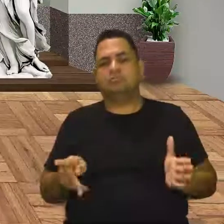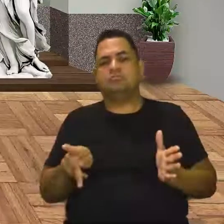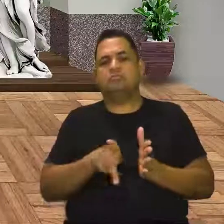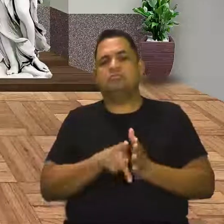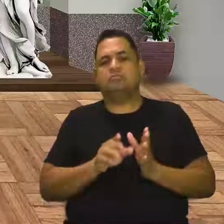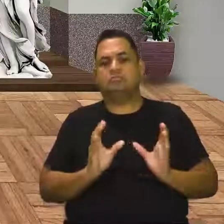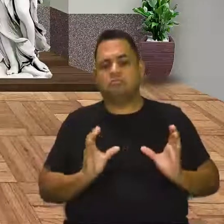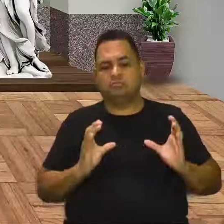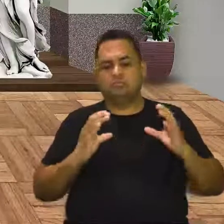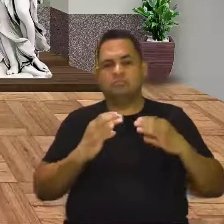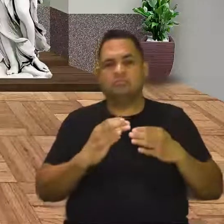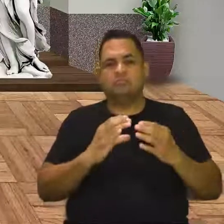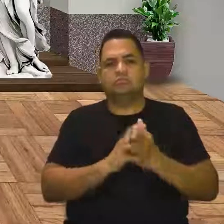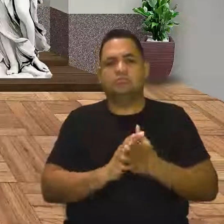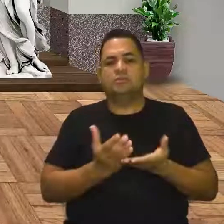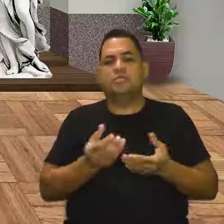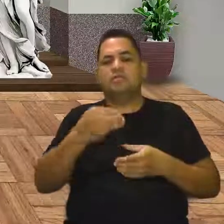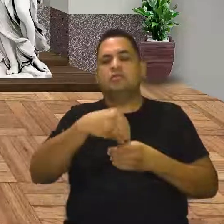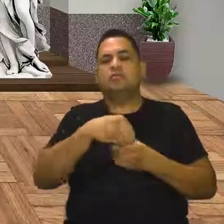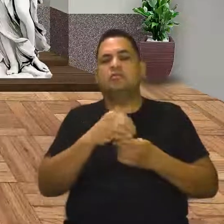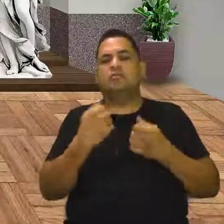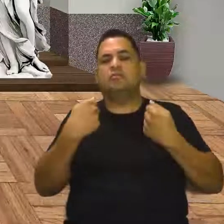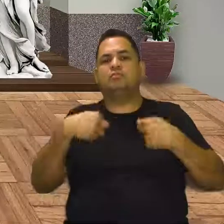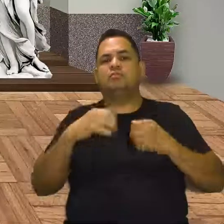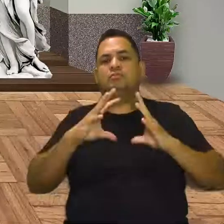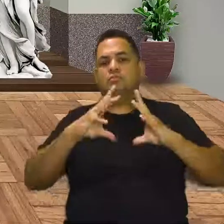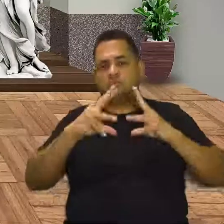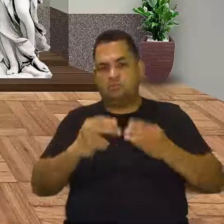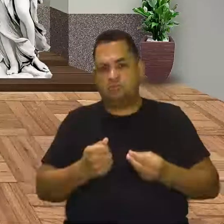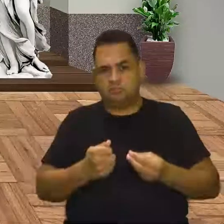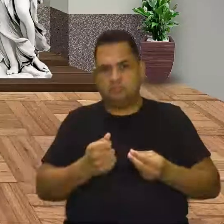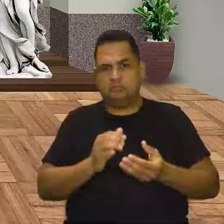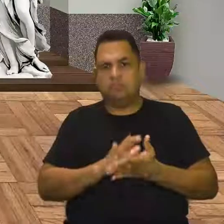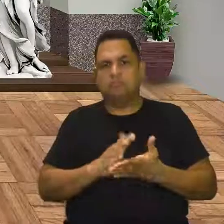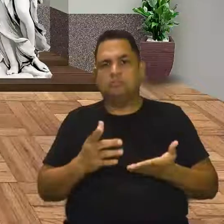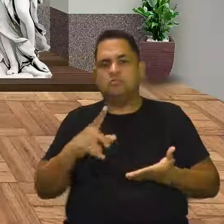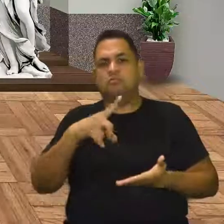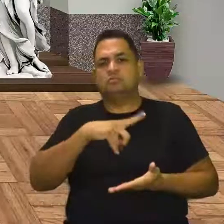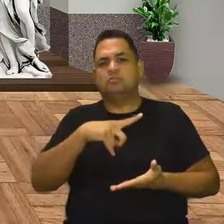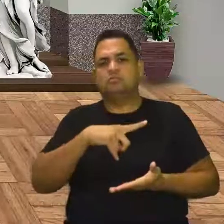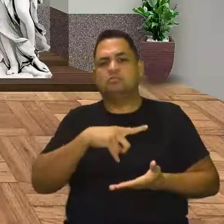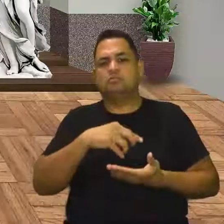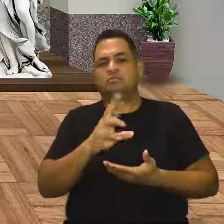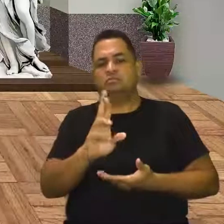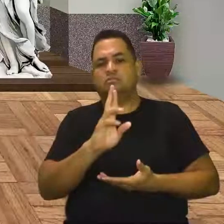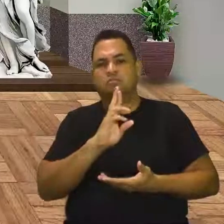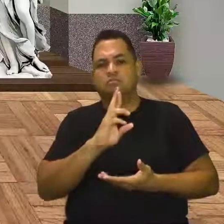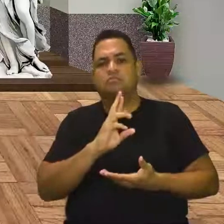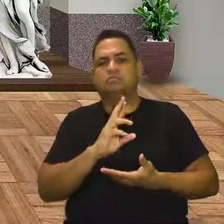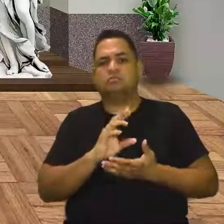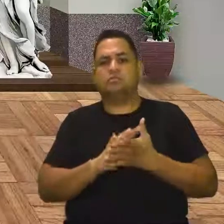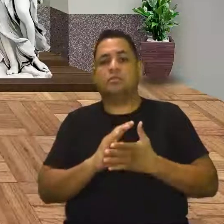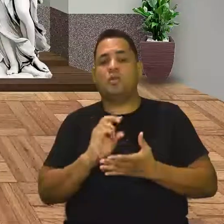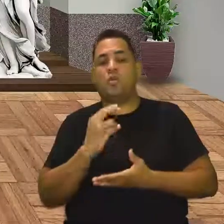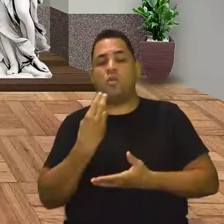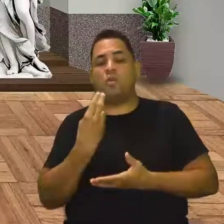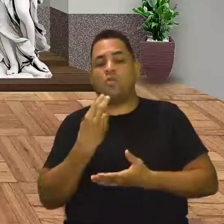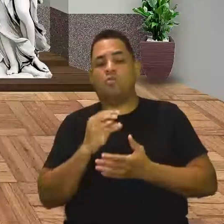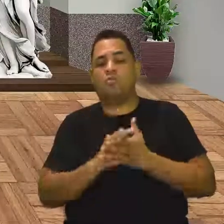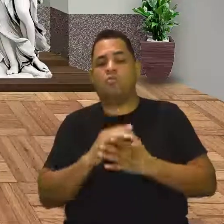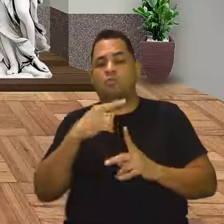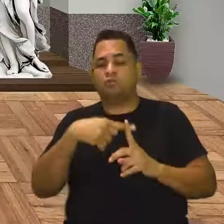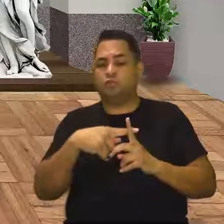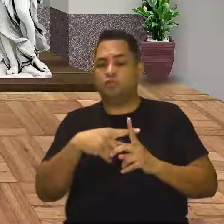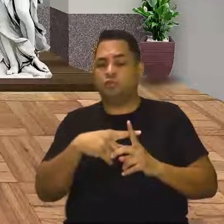o grupo que estão ali no poder. Então, tudo isso acaba trazendo resultados ou positivo